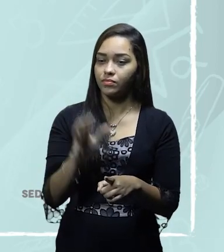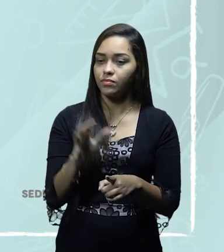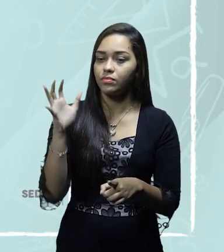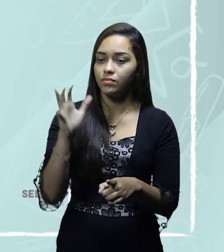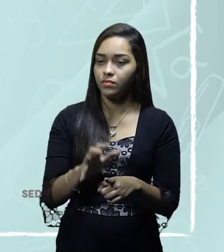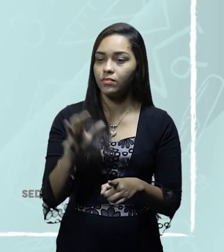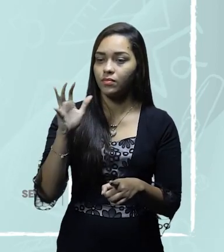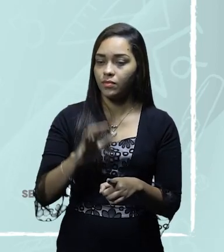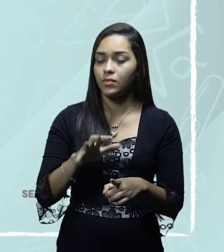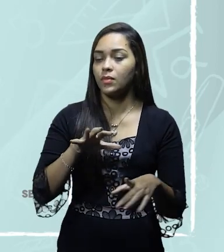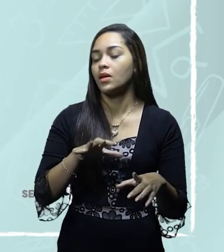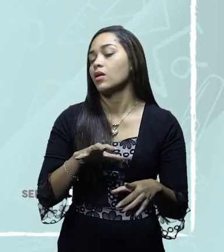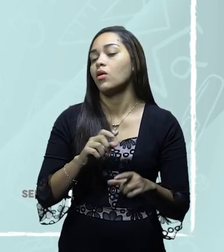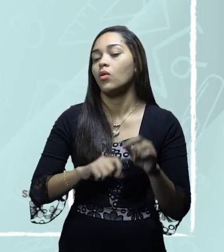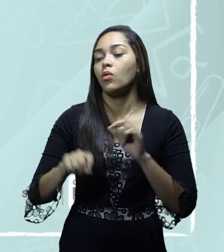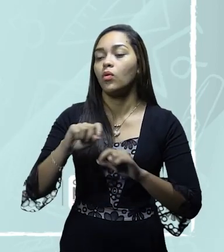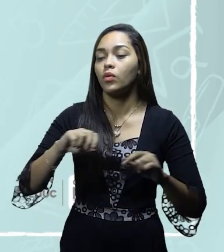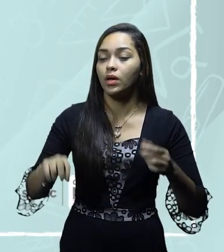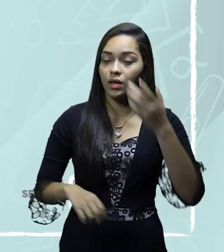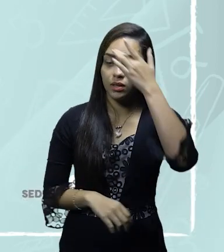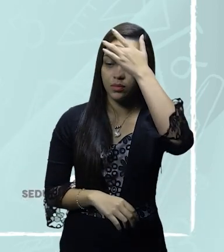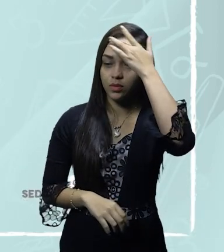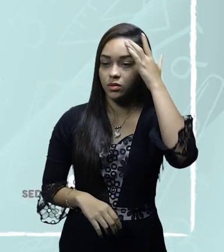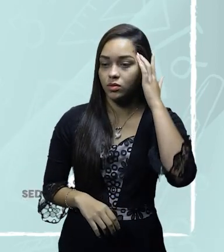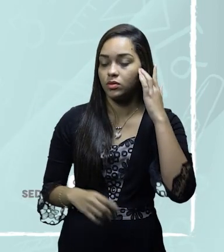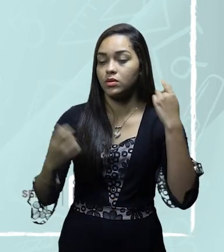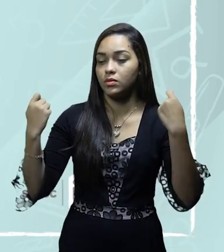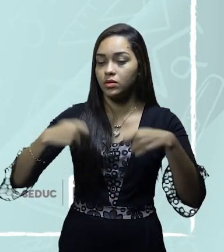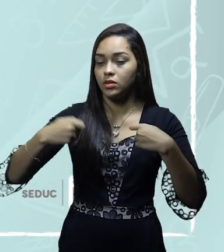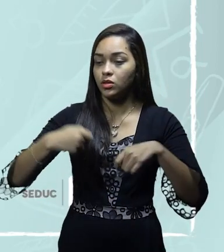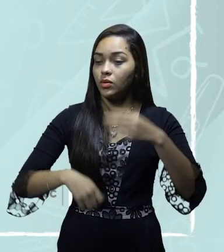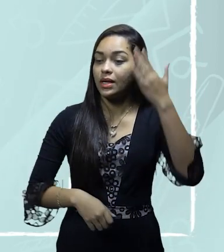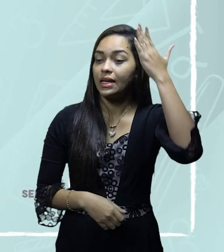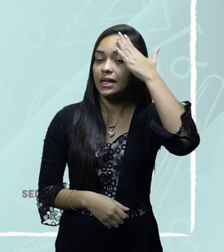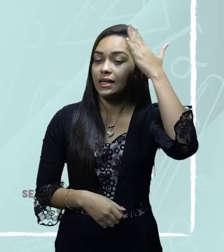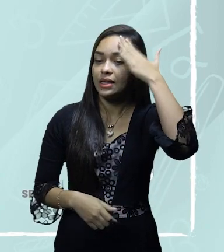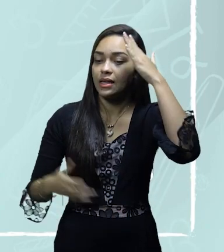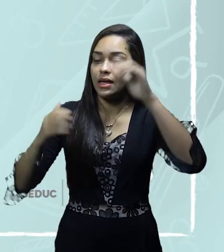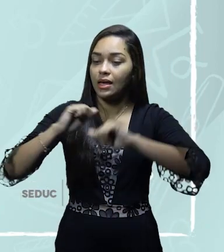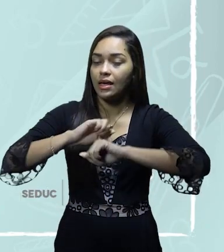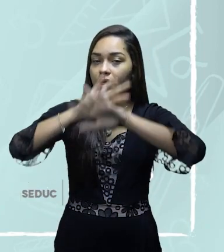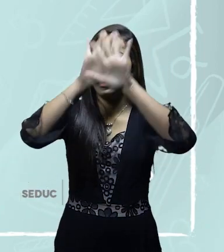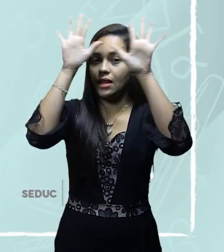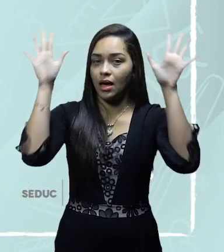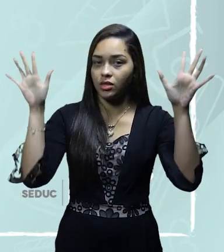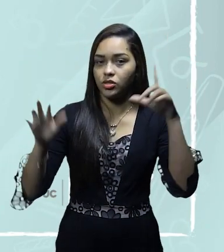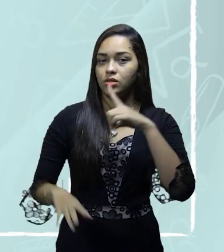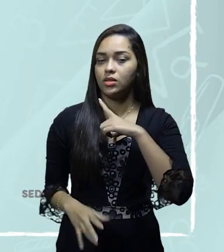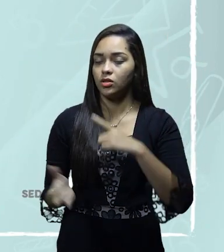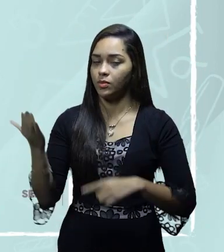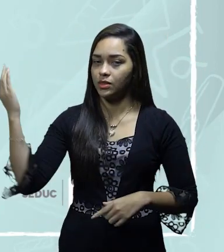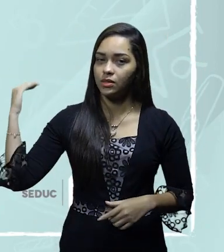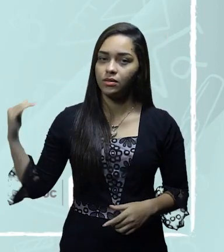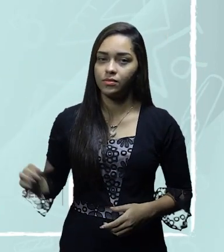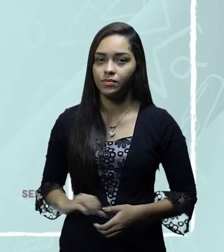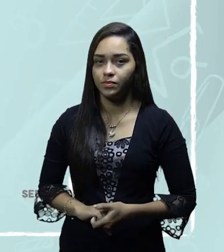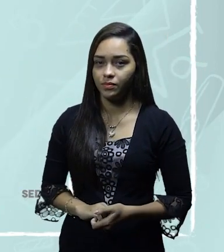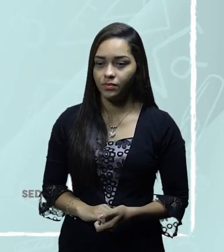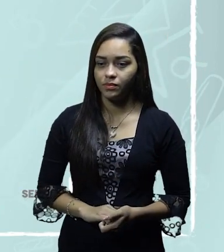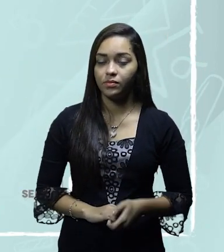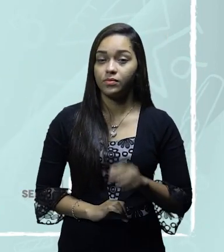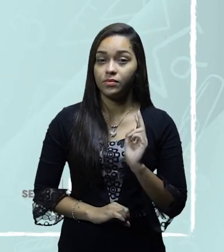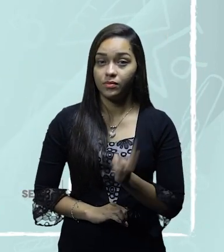papel social ao influenciar fortemente na forma em que os homens dessa